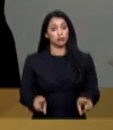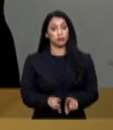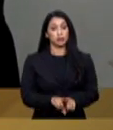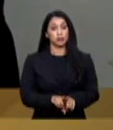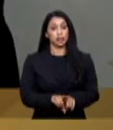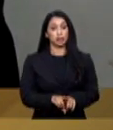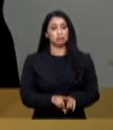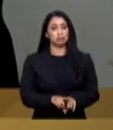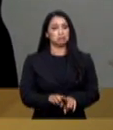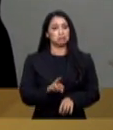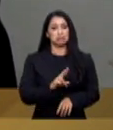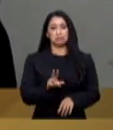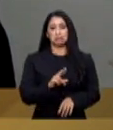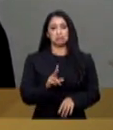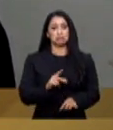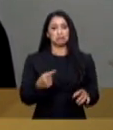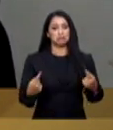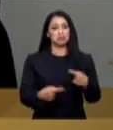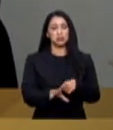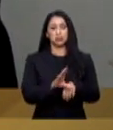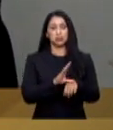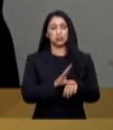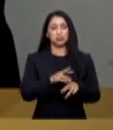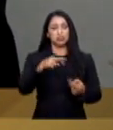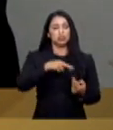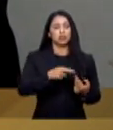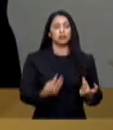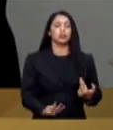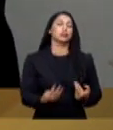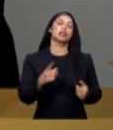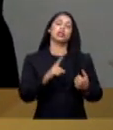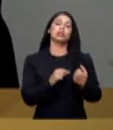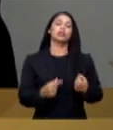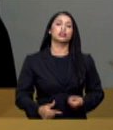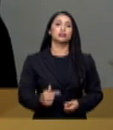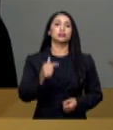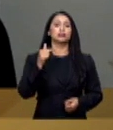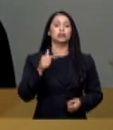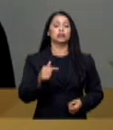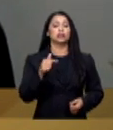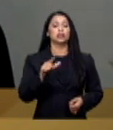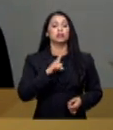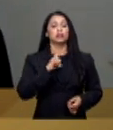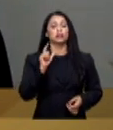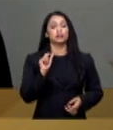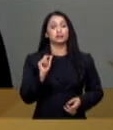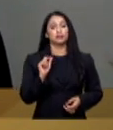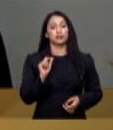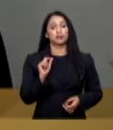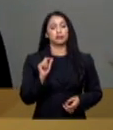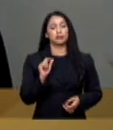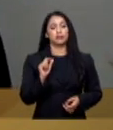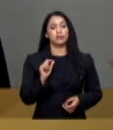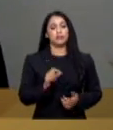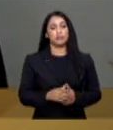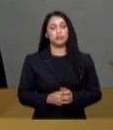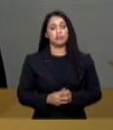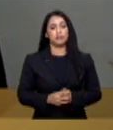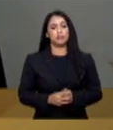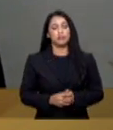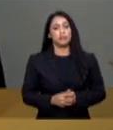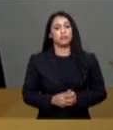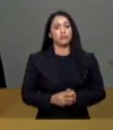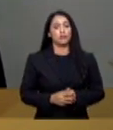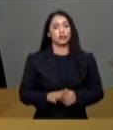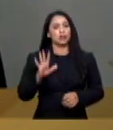não vejo nenhuma inconstitucionalidade no inciso 3 do artigo 7º, no que se refere à faculdade que é